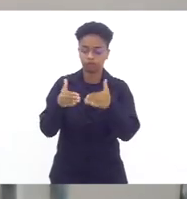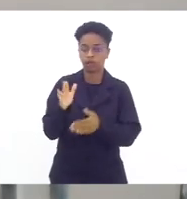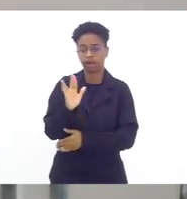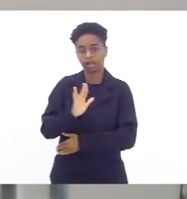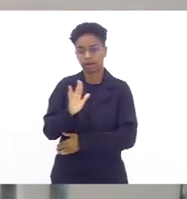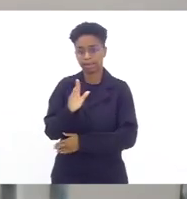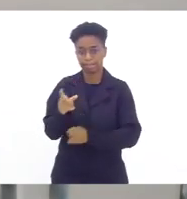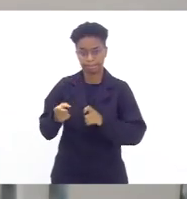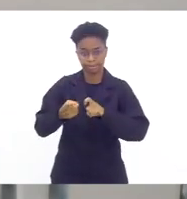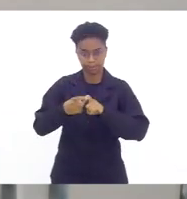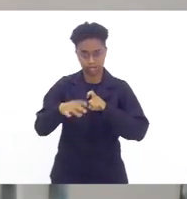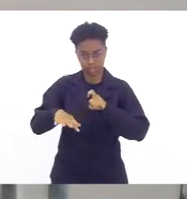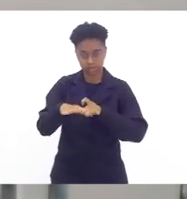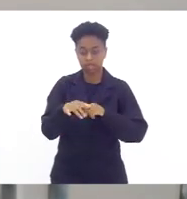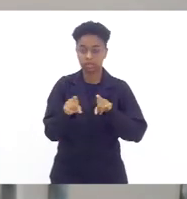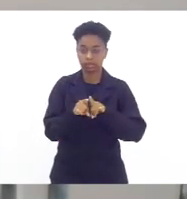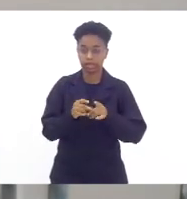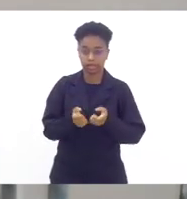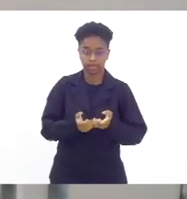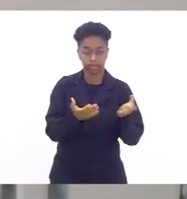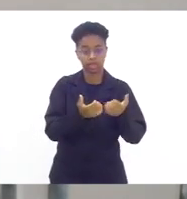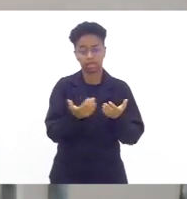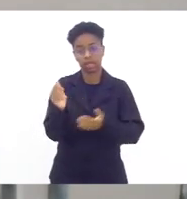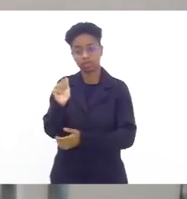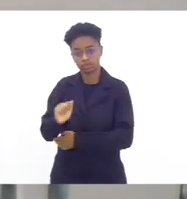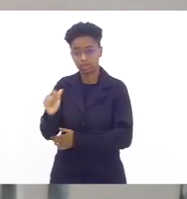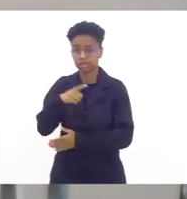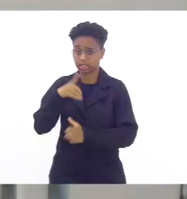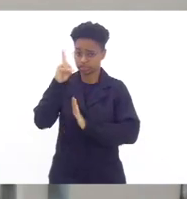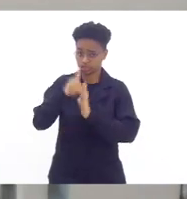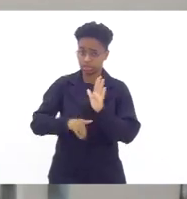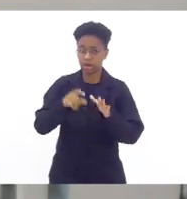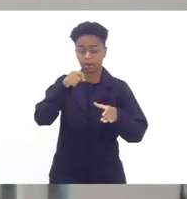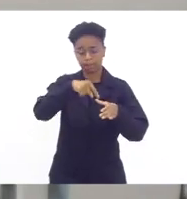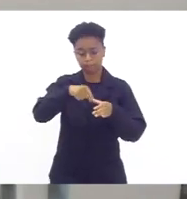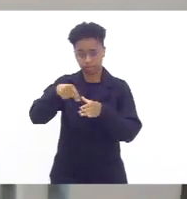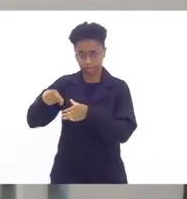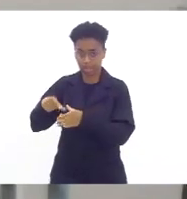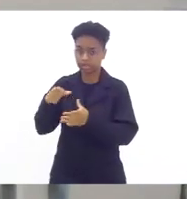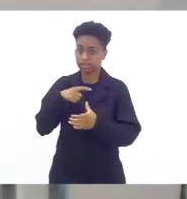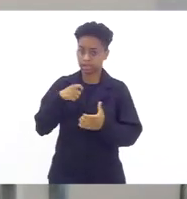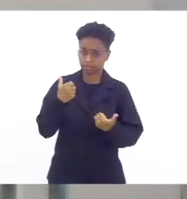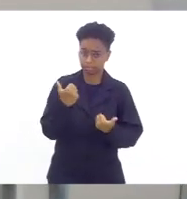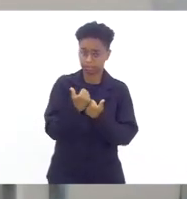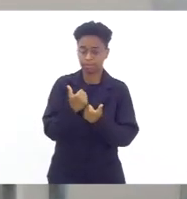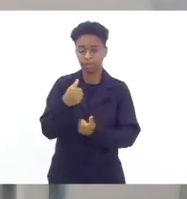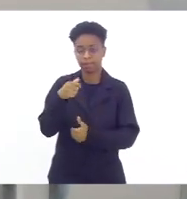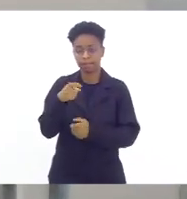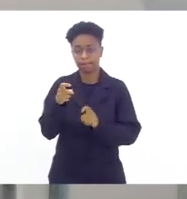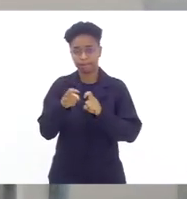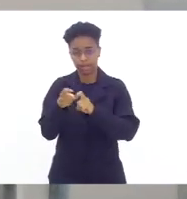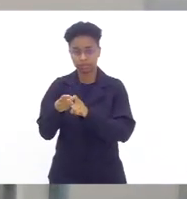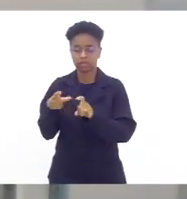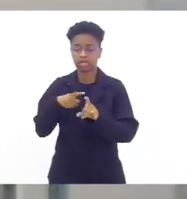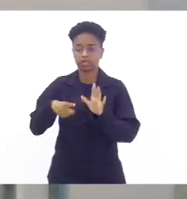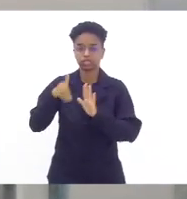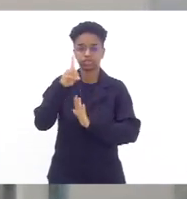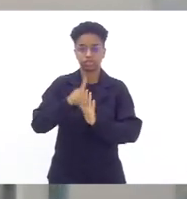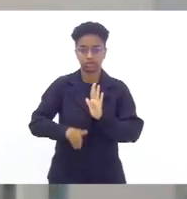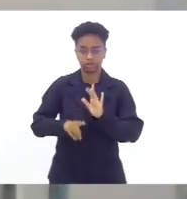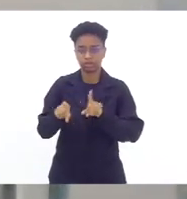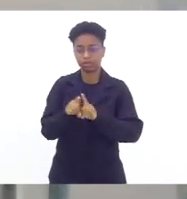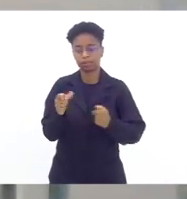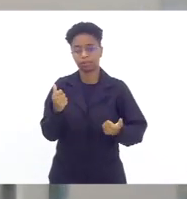que dá inclusive as associações do direito até de plantarem com supervisão médica etc etc ter direito até